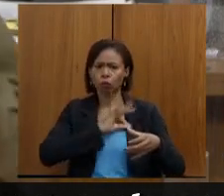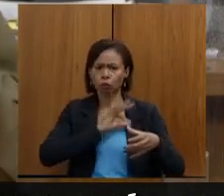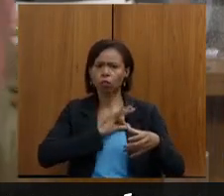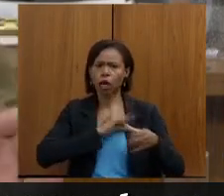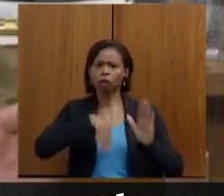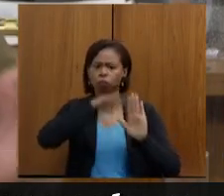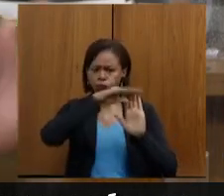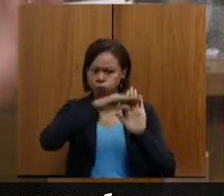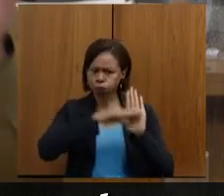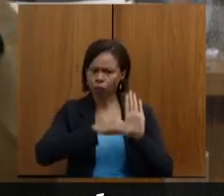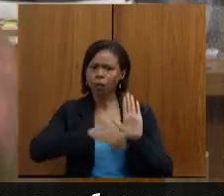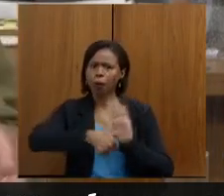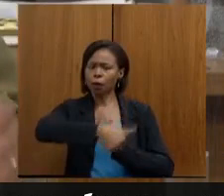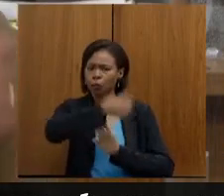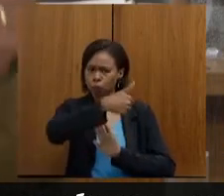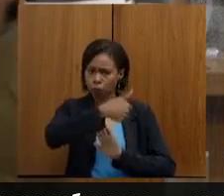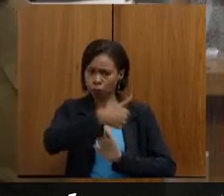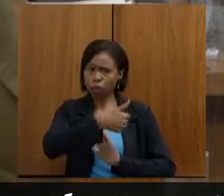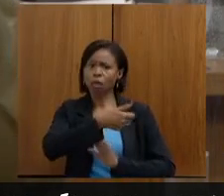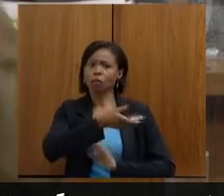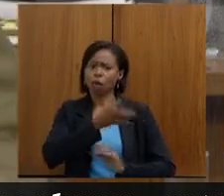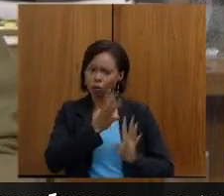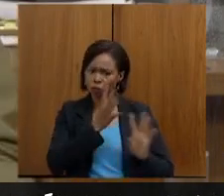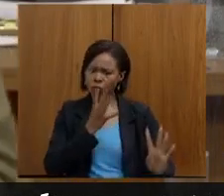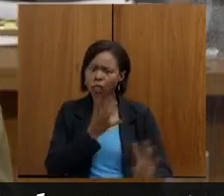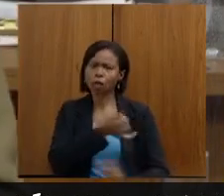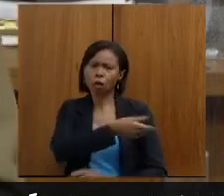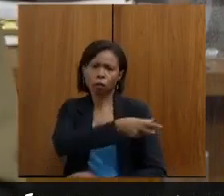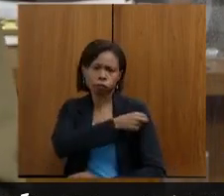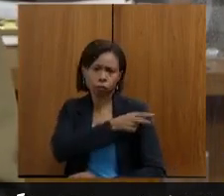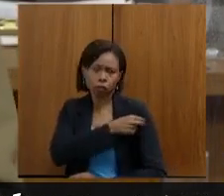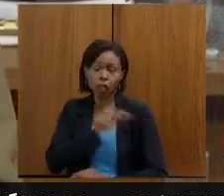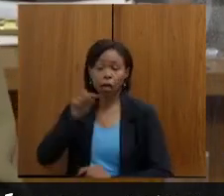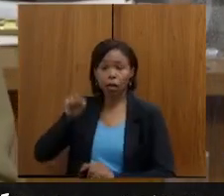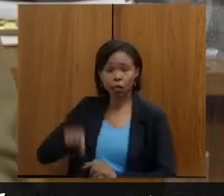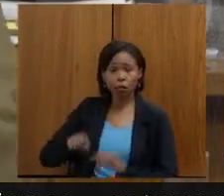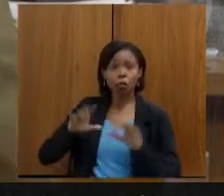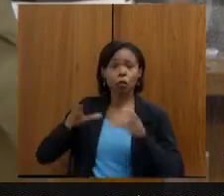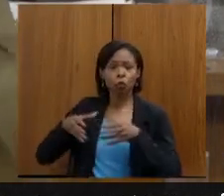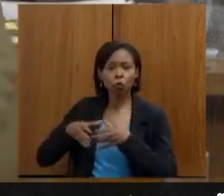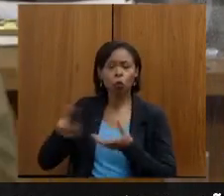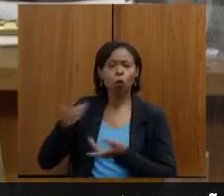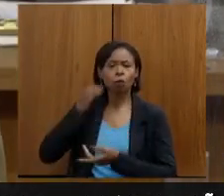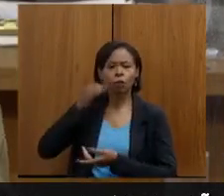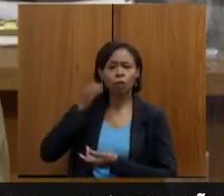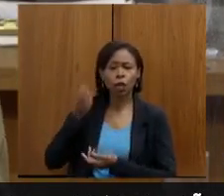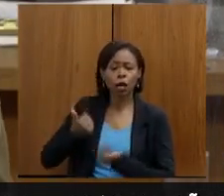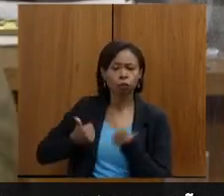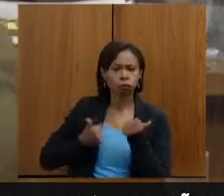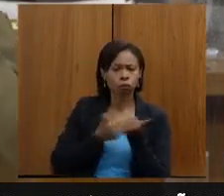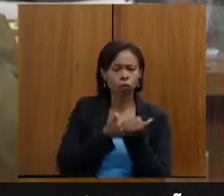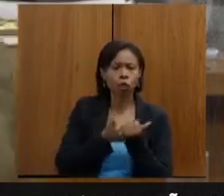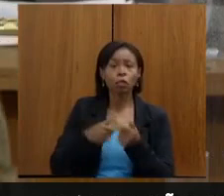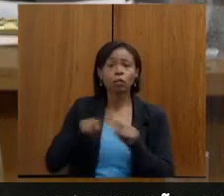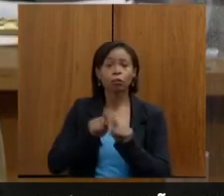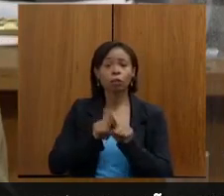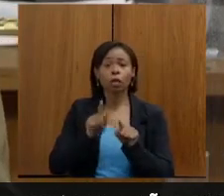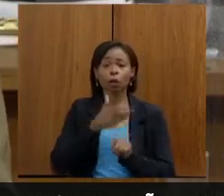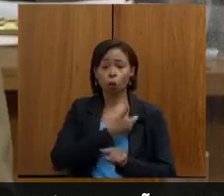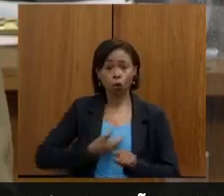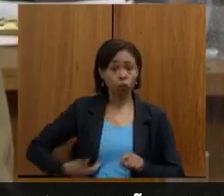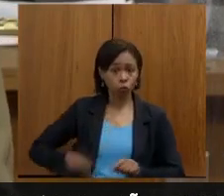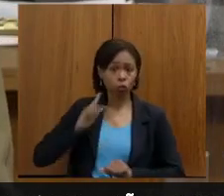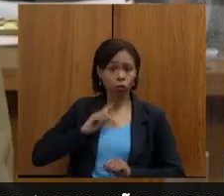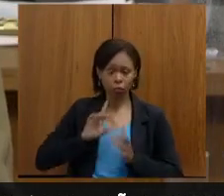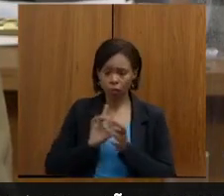então o apoio houve menções houve a atuação de vários parlamentares aqui com autorização do governador de Minas ao somos lá